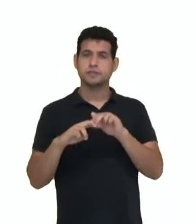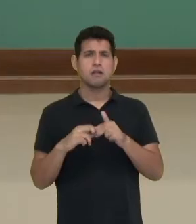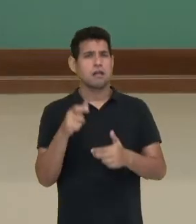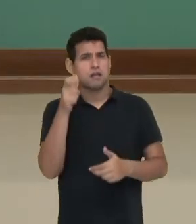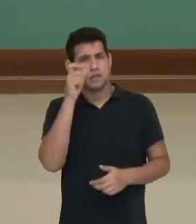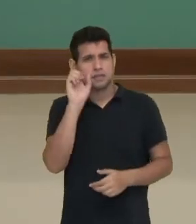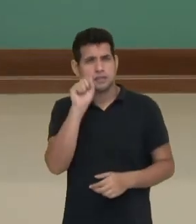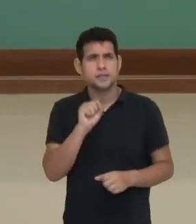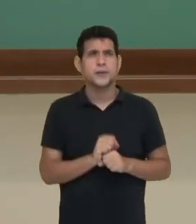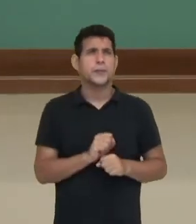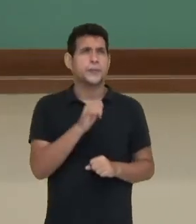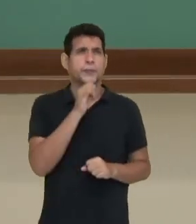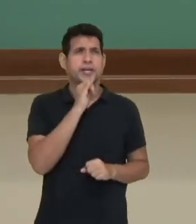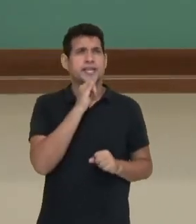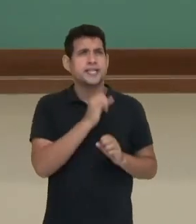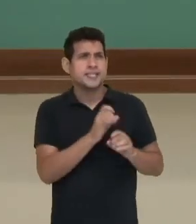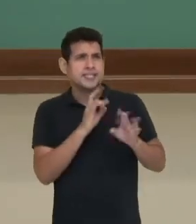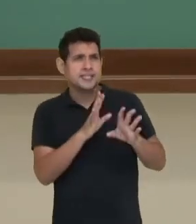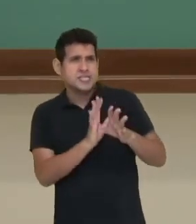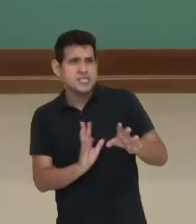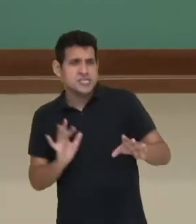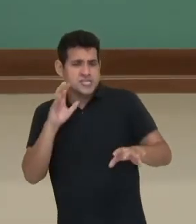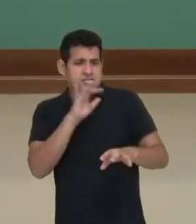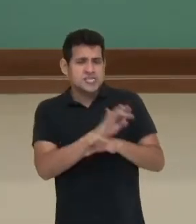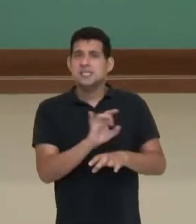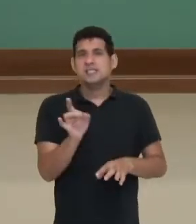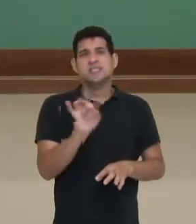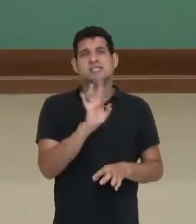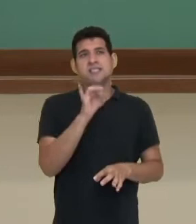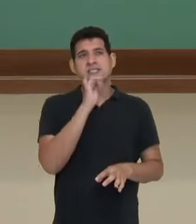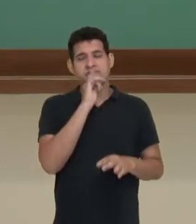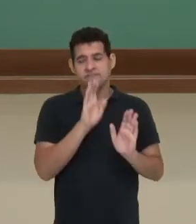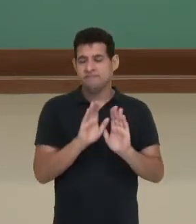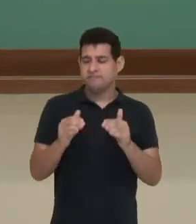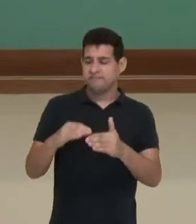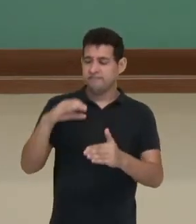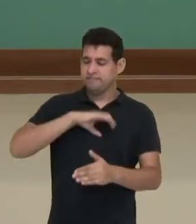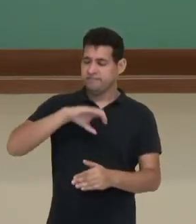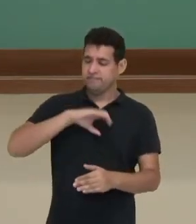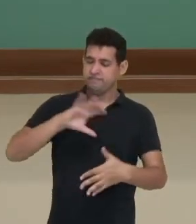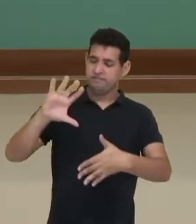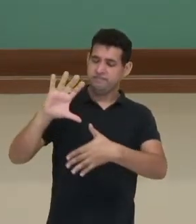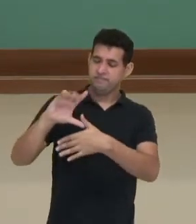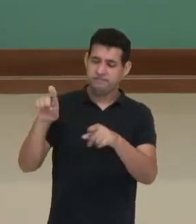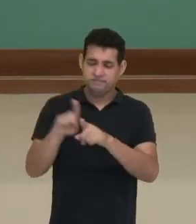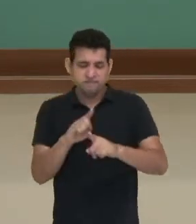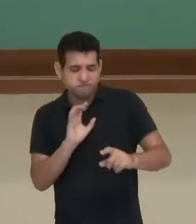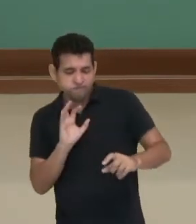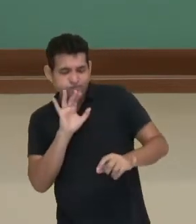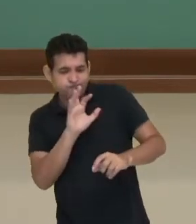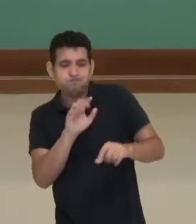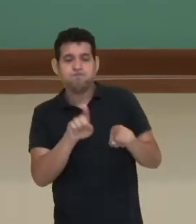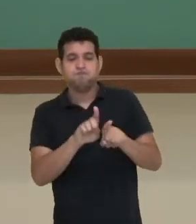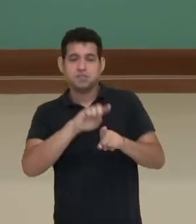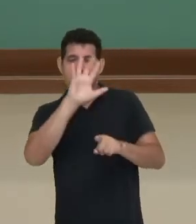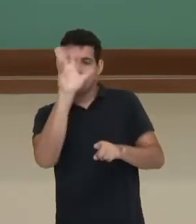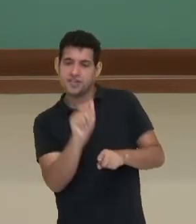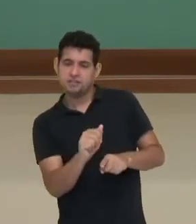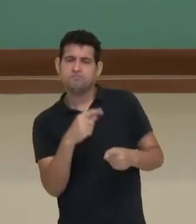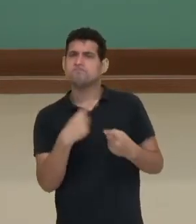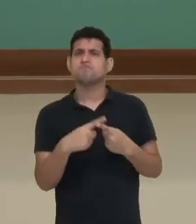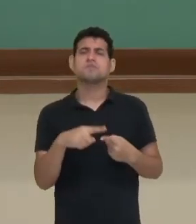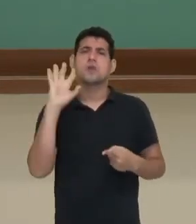interessante para eles invadir não só a colônia portuguesa na América, mas também na África,